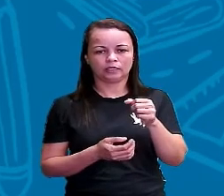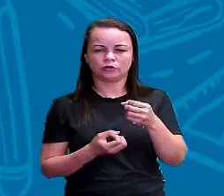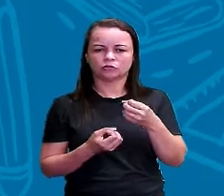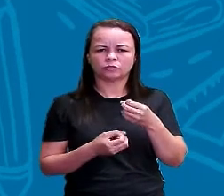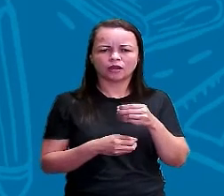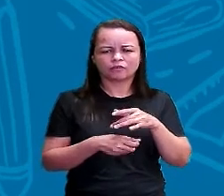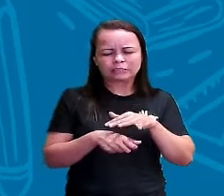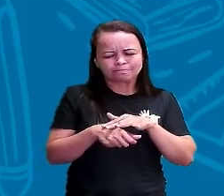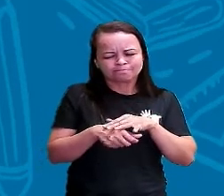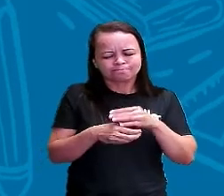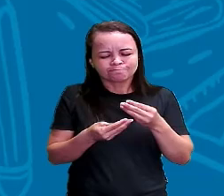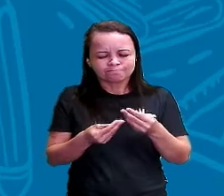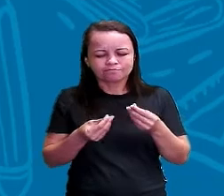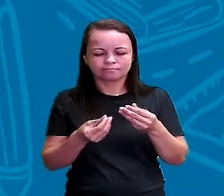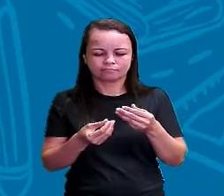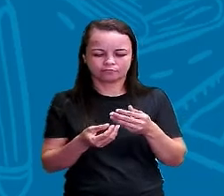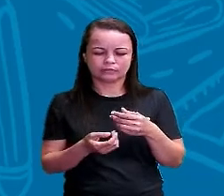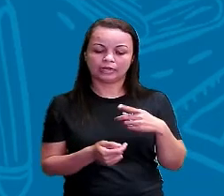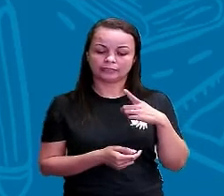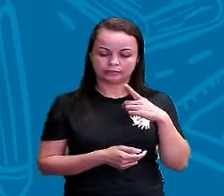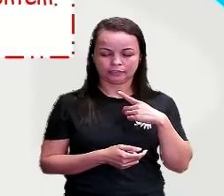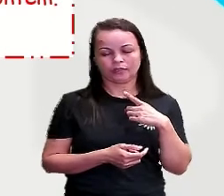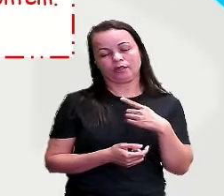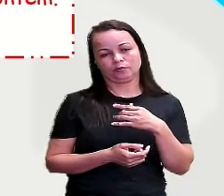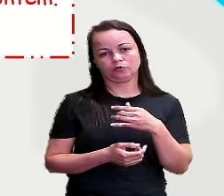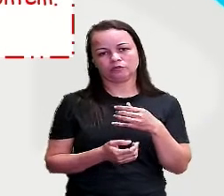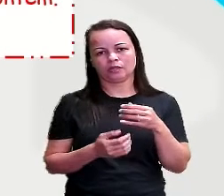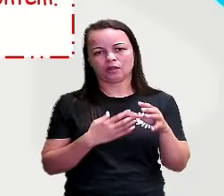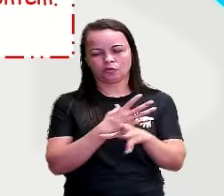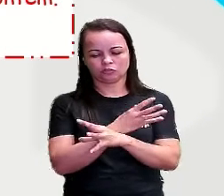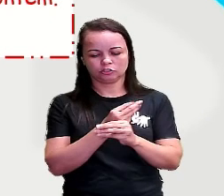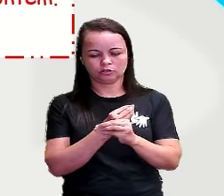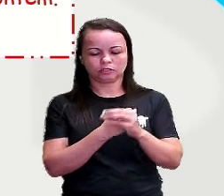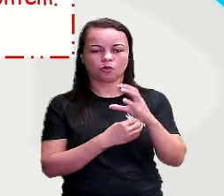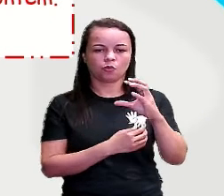Então, ali temos a conjunção ali como.